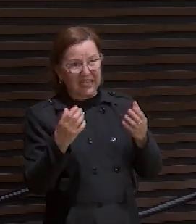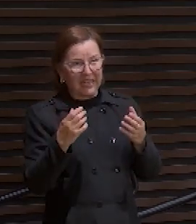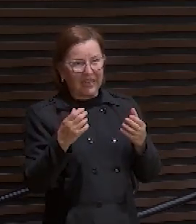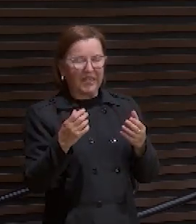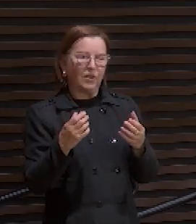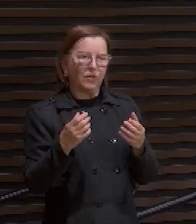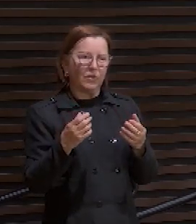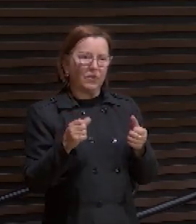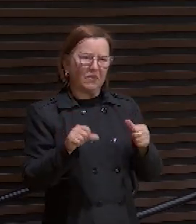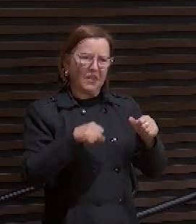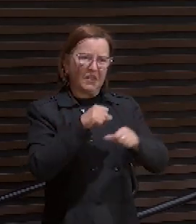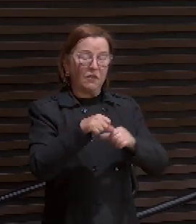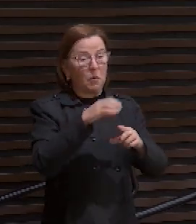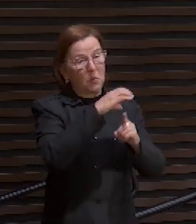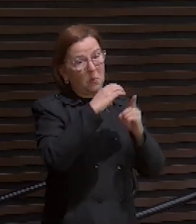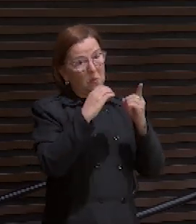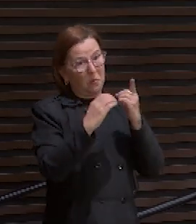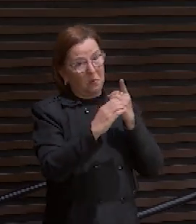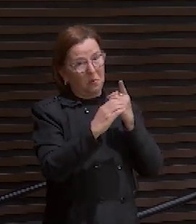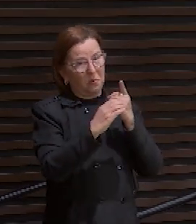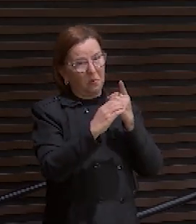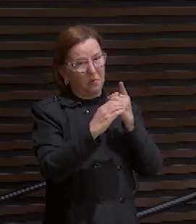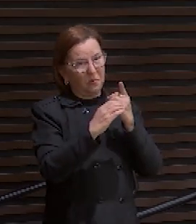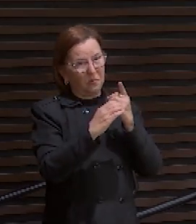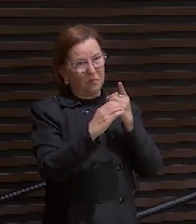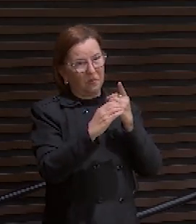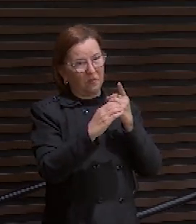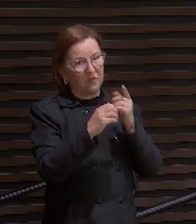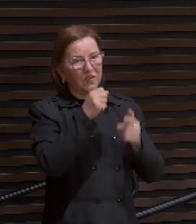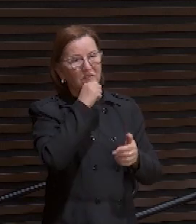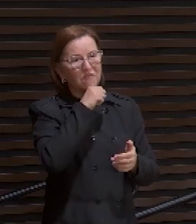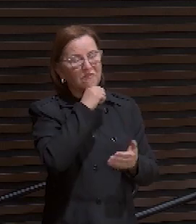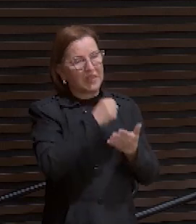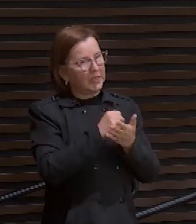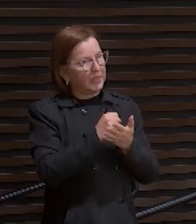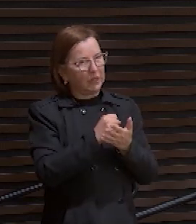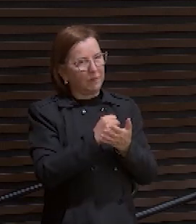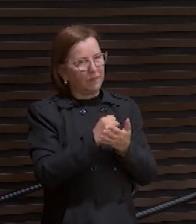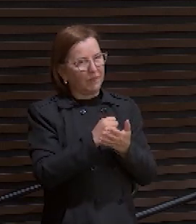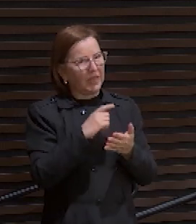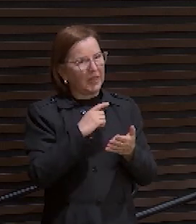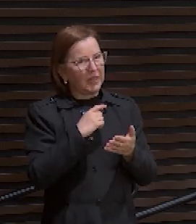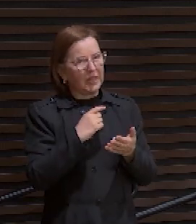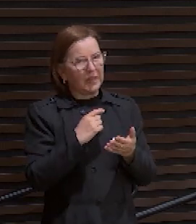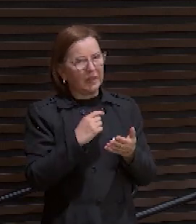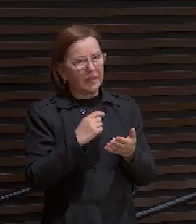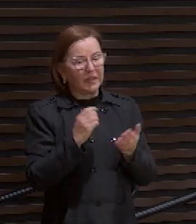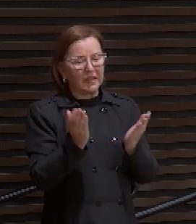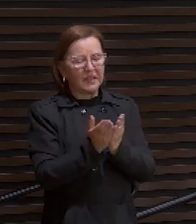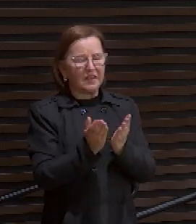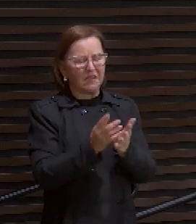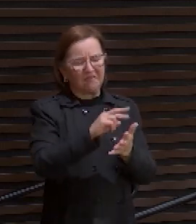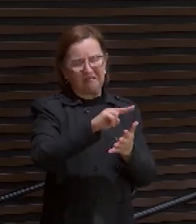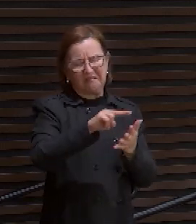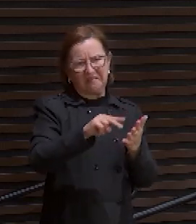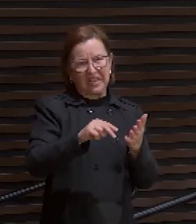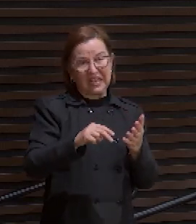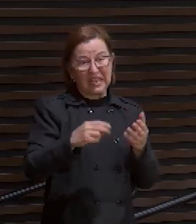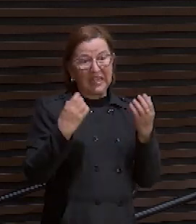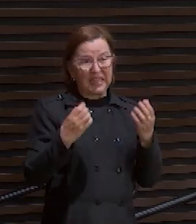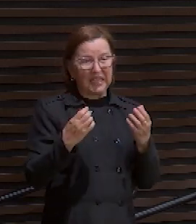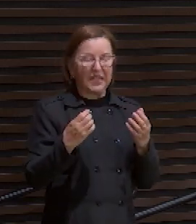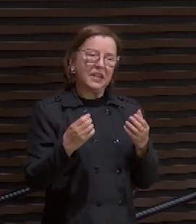reformar o culto do Velho Testamento. Tem muita gente querendo restituir